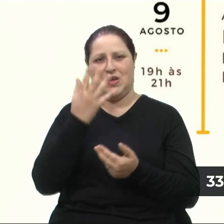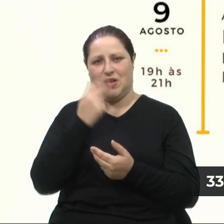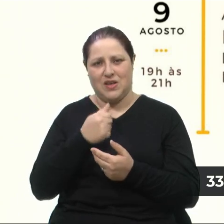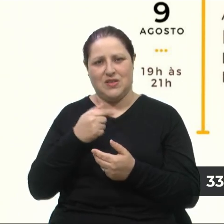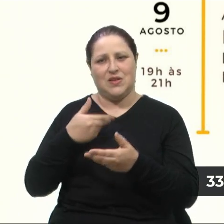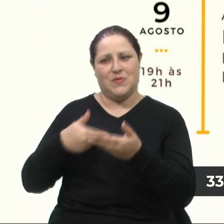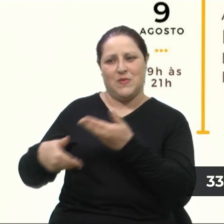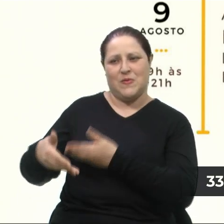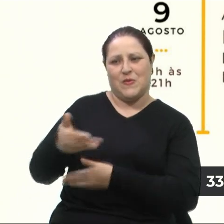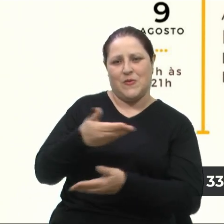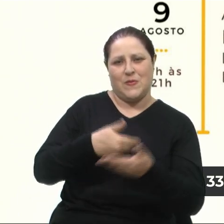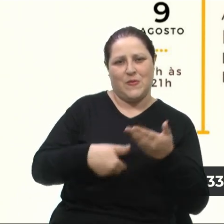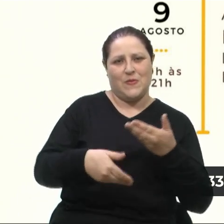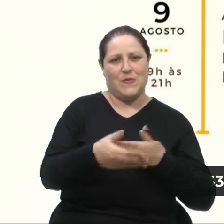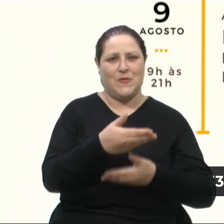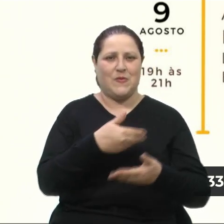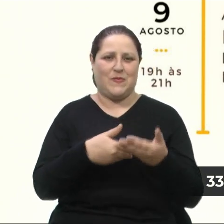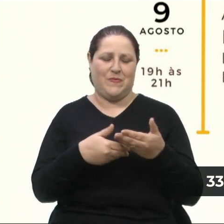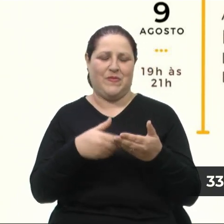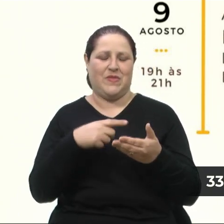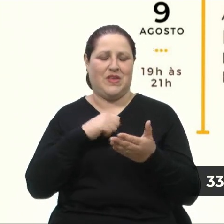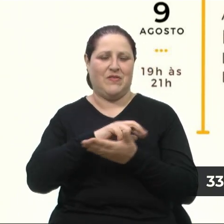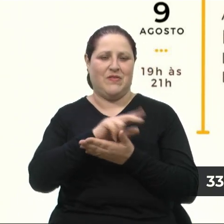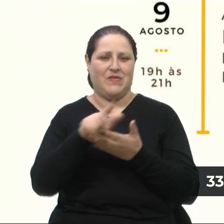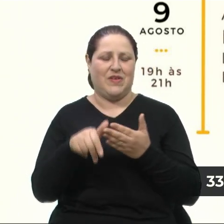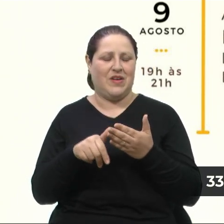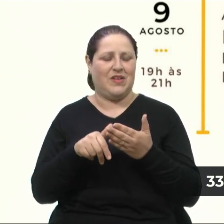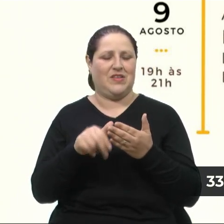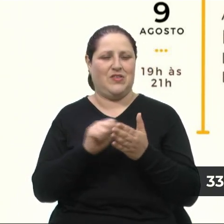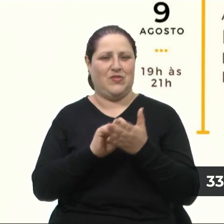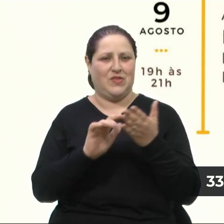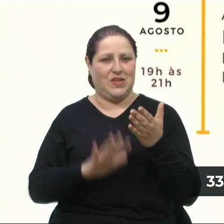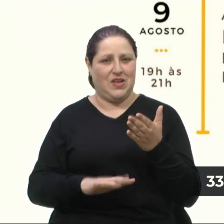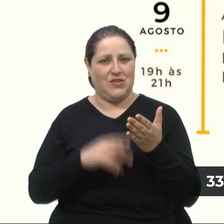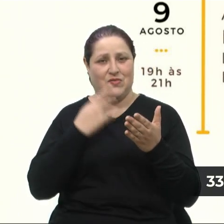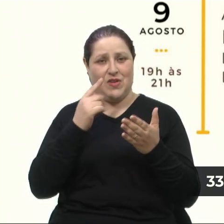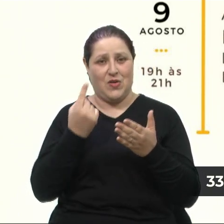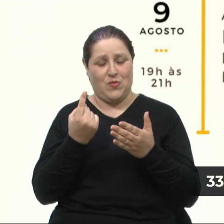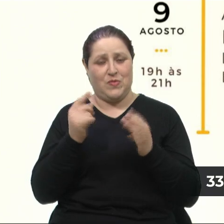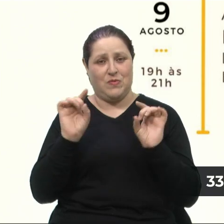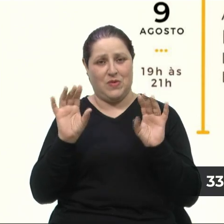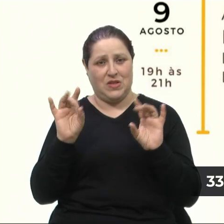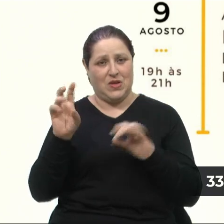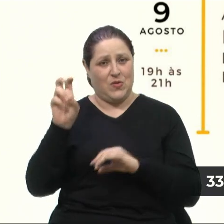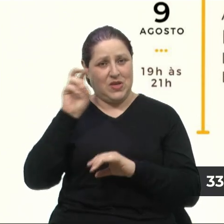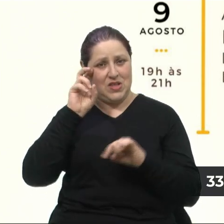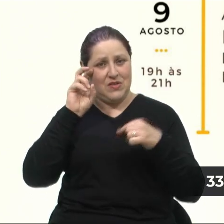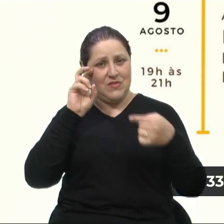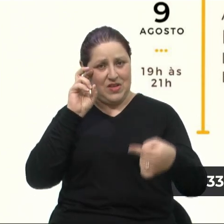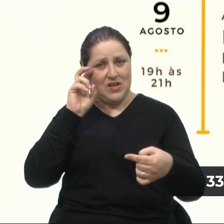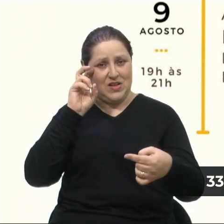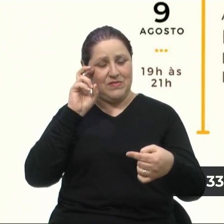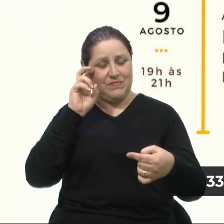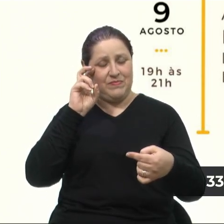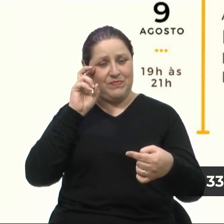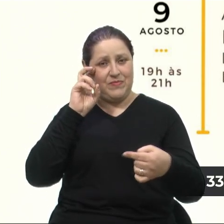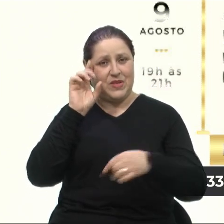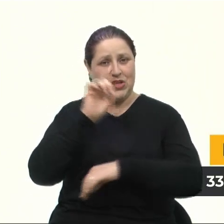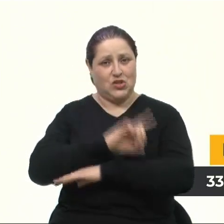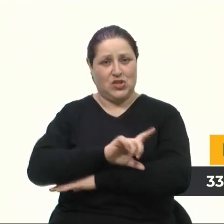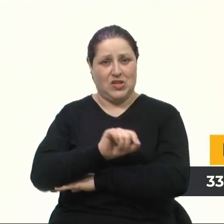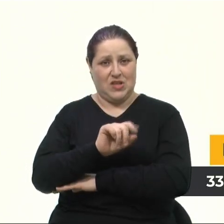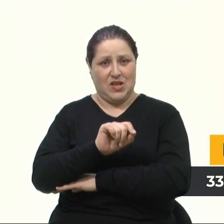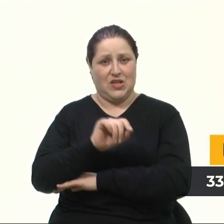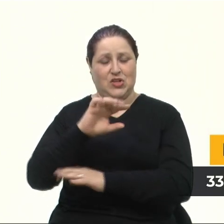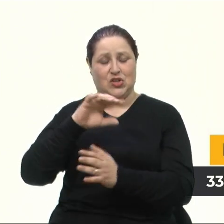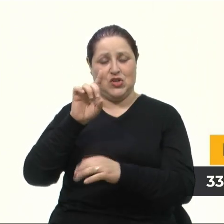eles, né? Tem uma série de atividades, mas eu quero reforçar uma em especial. Na próxima quinta-feira, essa semana, dia 10, que é o Dia Mundial da